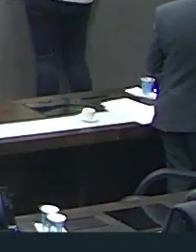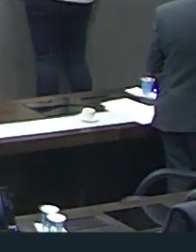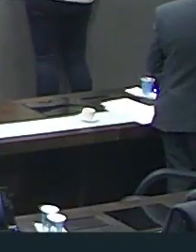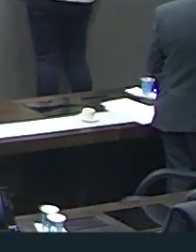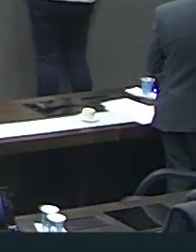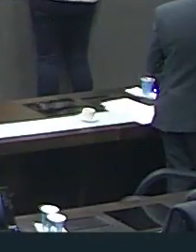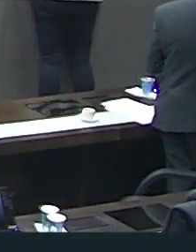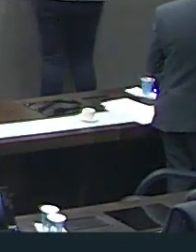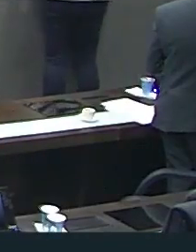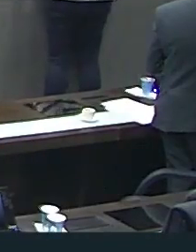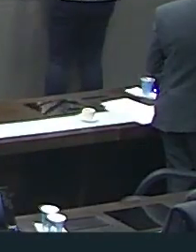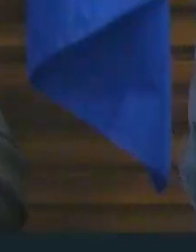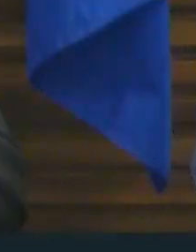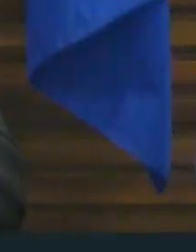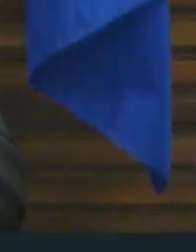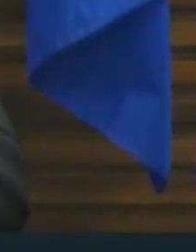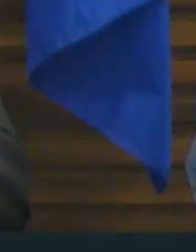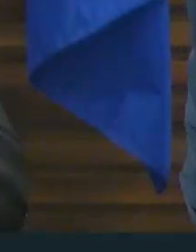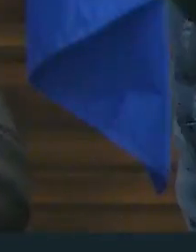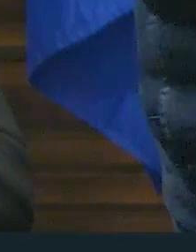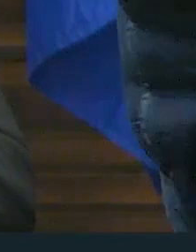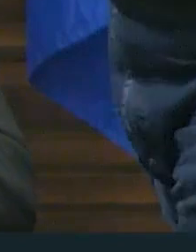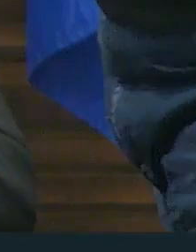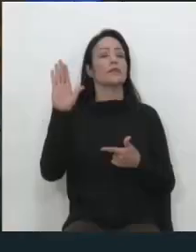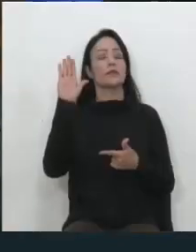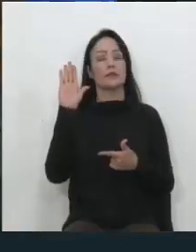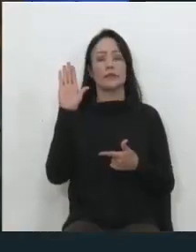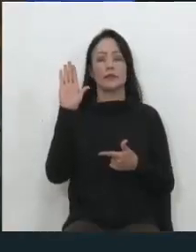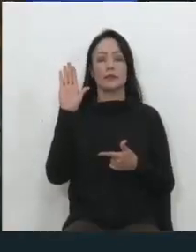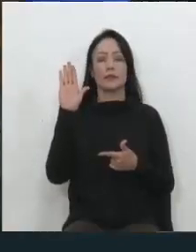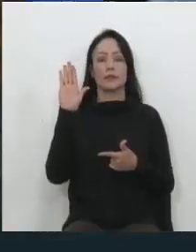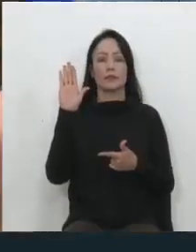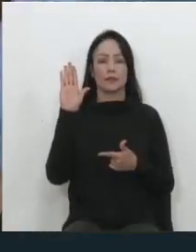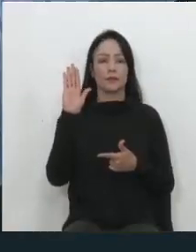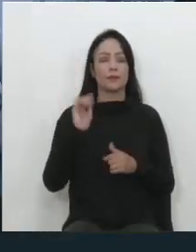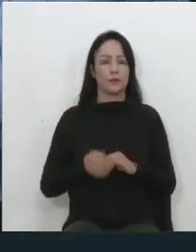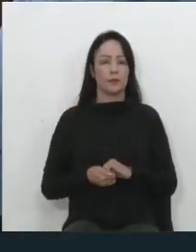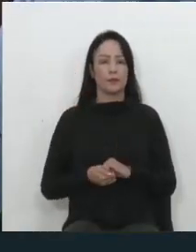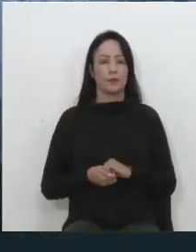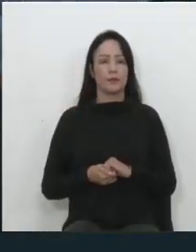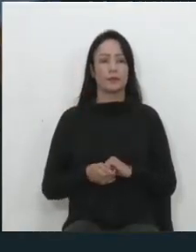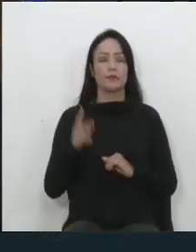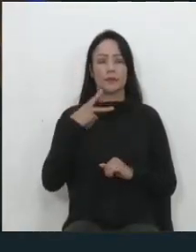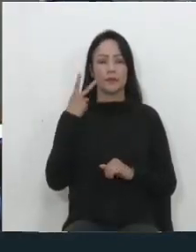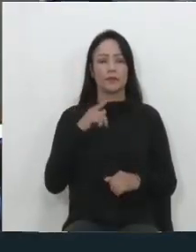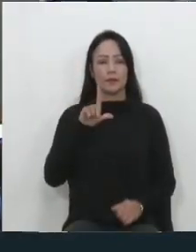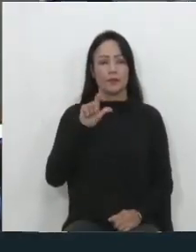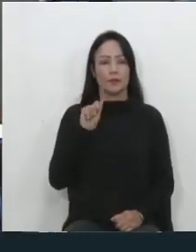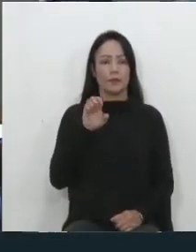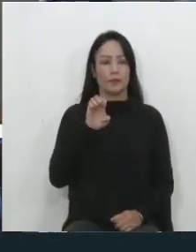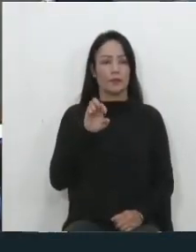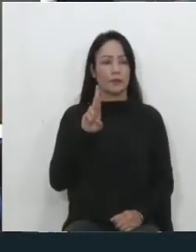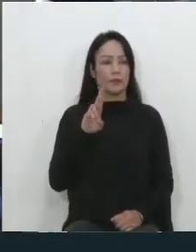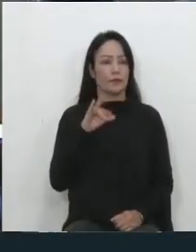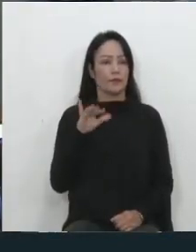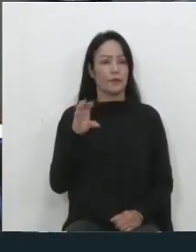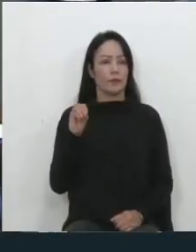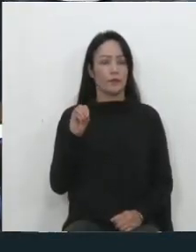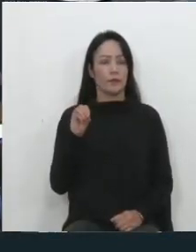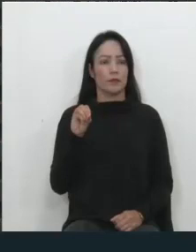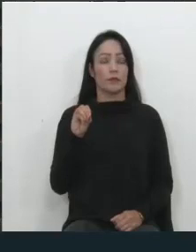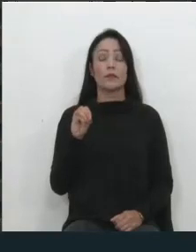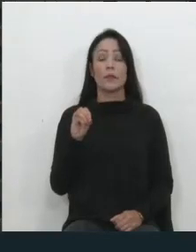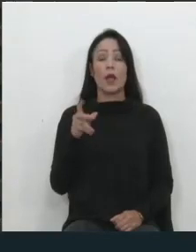Reabertos os trabalhos. Questão de ordem, presidente. Questão de ordem, vereador Dr. Lárcio Santos. Senhor presidente, na CEI